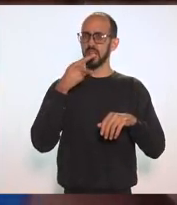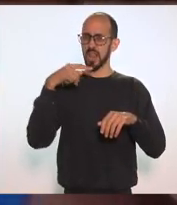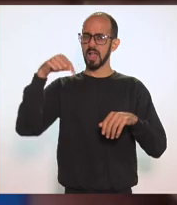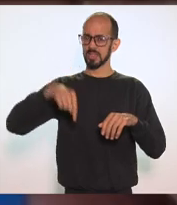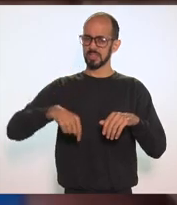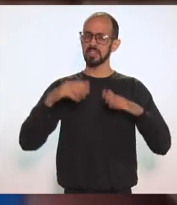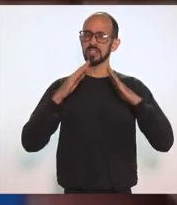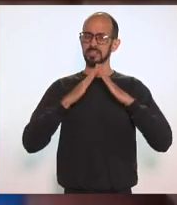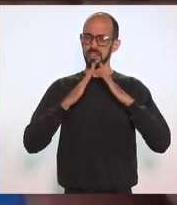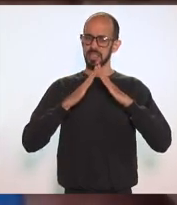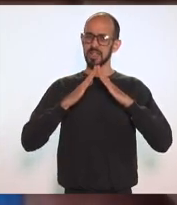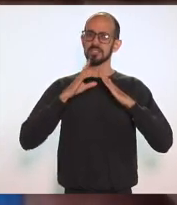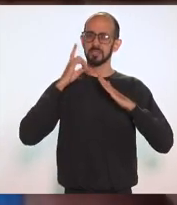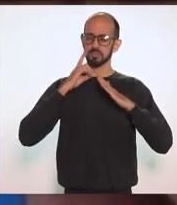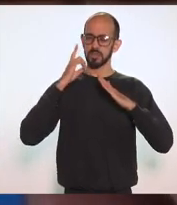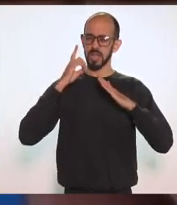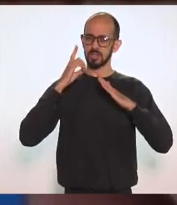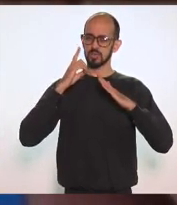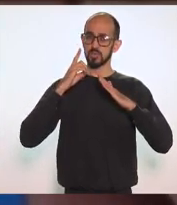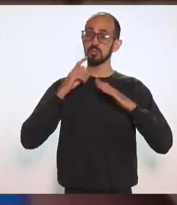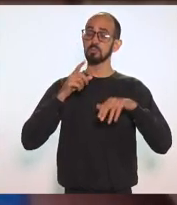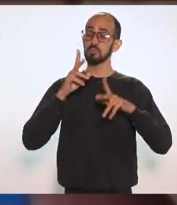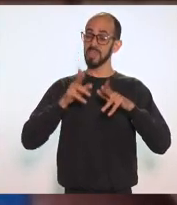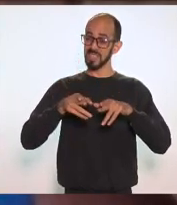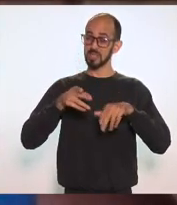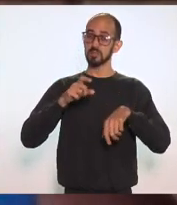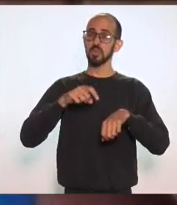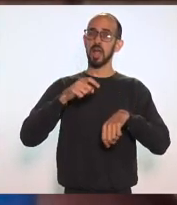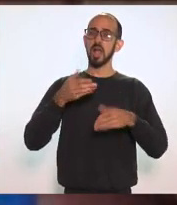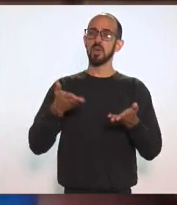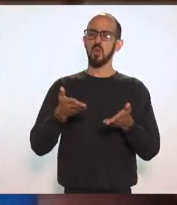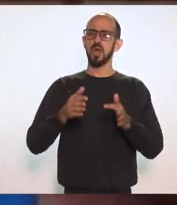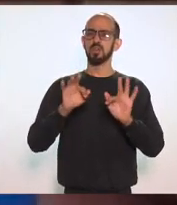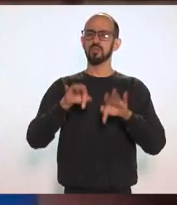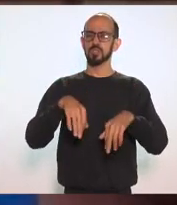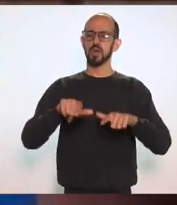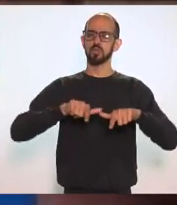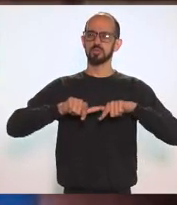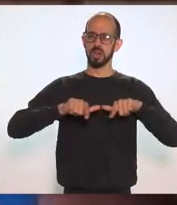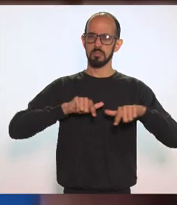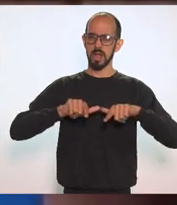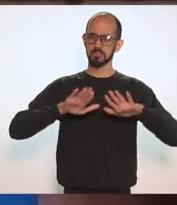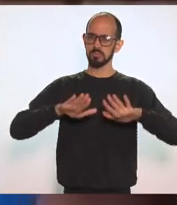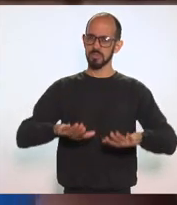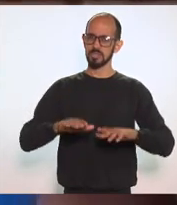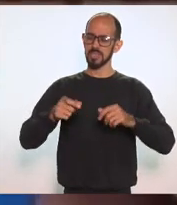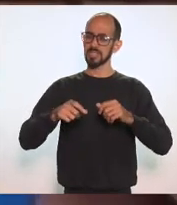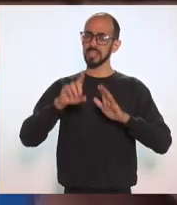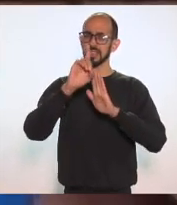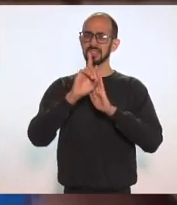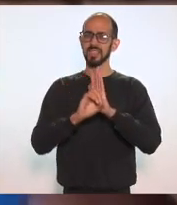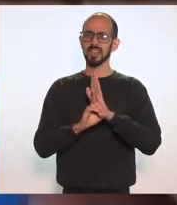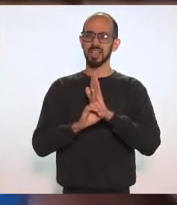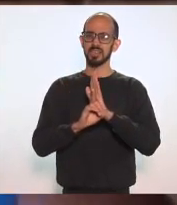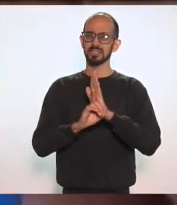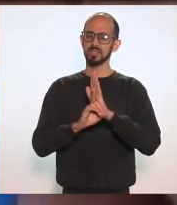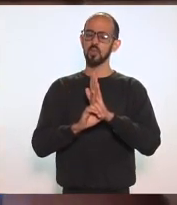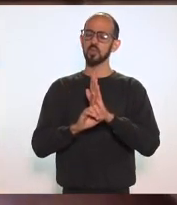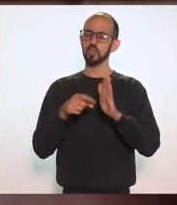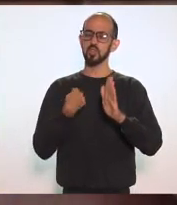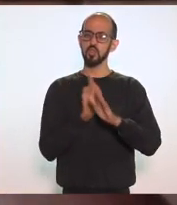que no expediente final, esse momento importante, essa declaração de defesa incondicional,